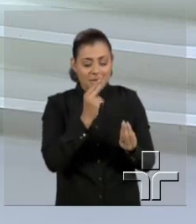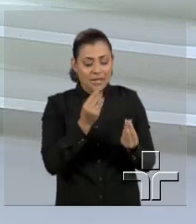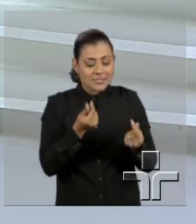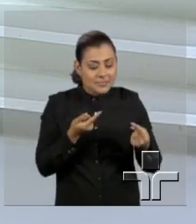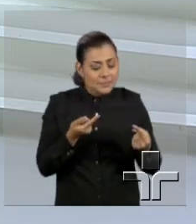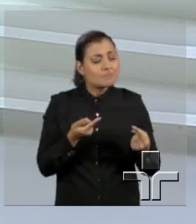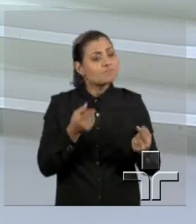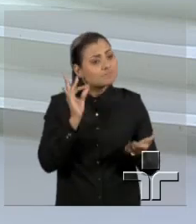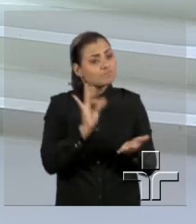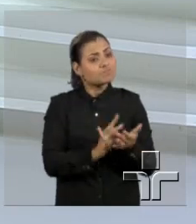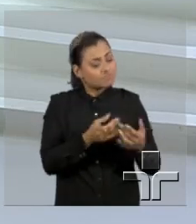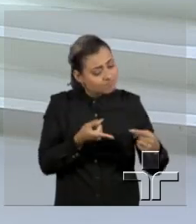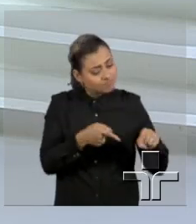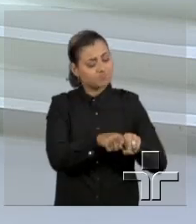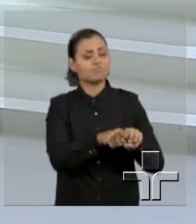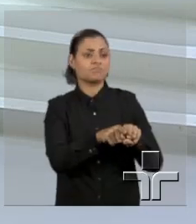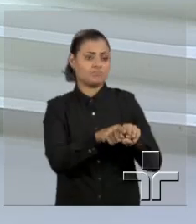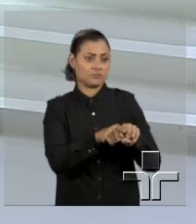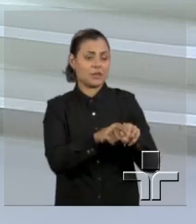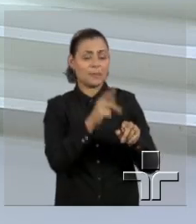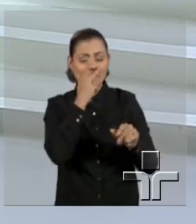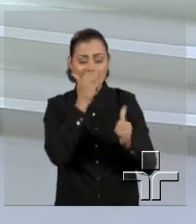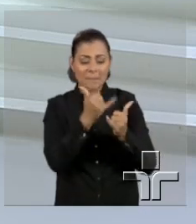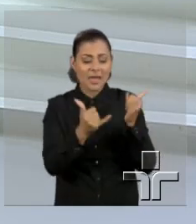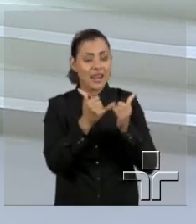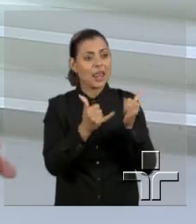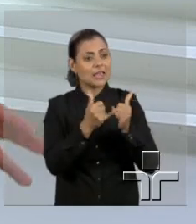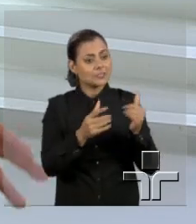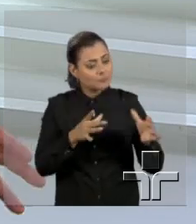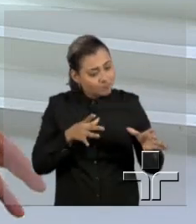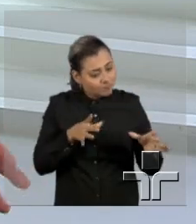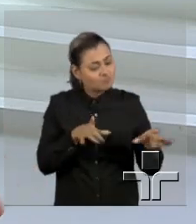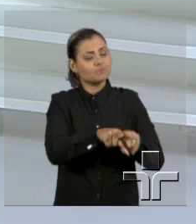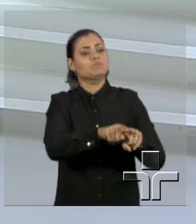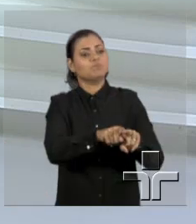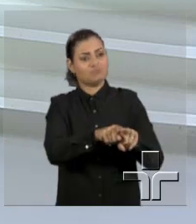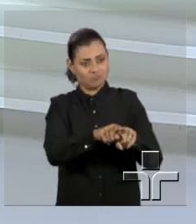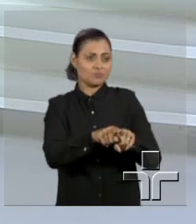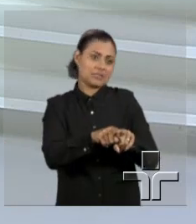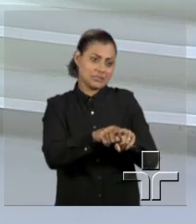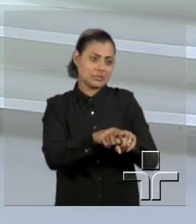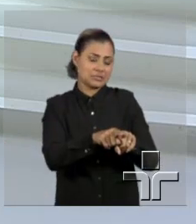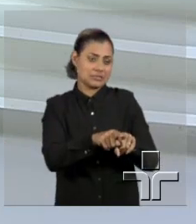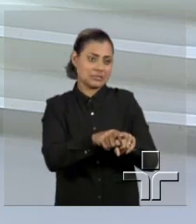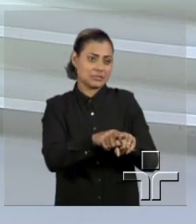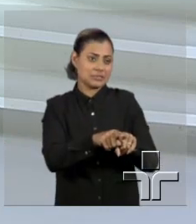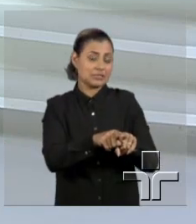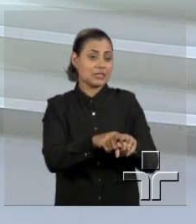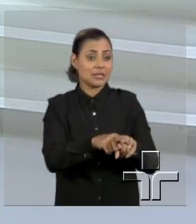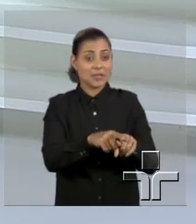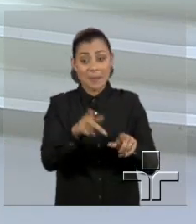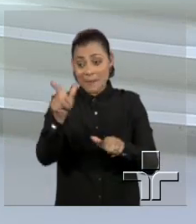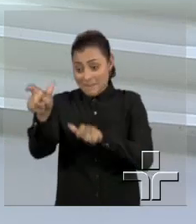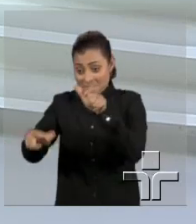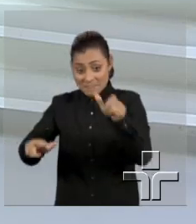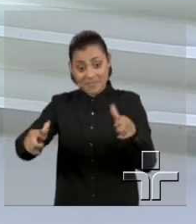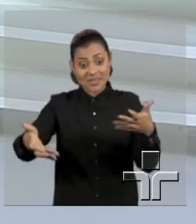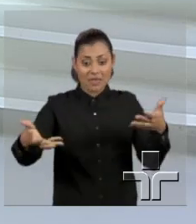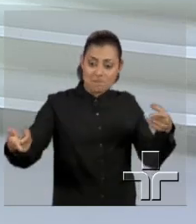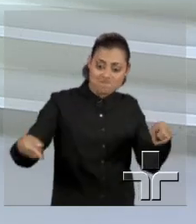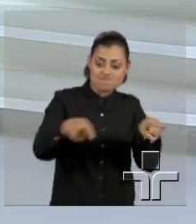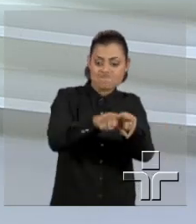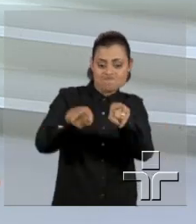parcerias espúrias, uma espécie de chiclete psicológico entre os que estão a fim de se